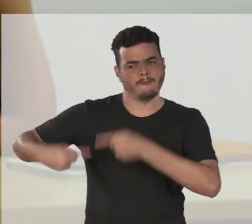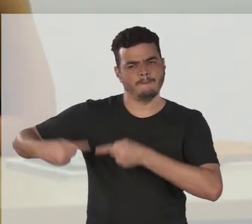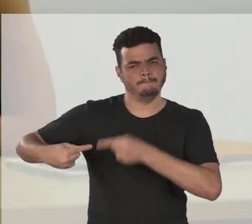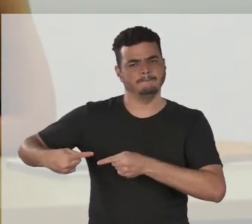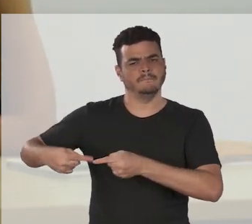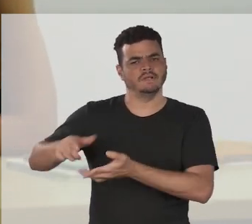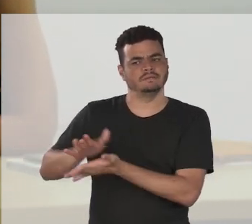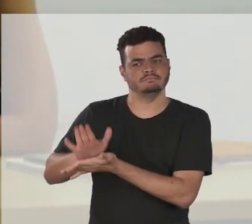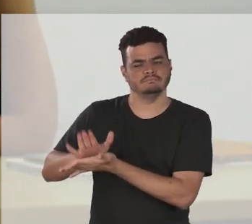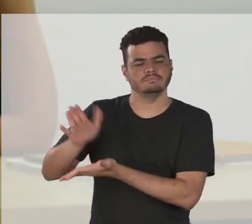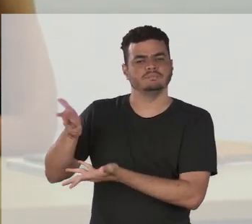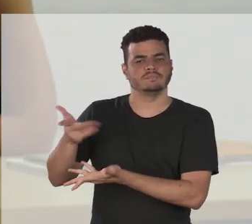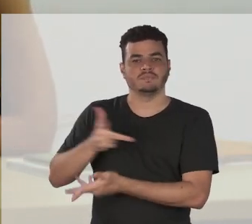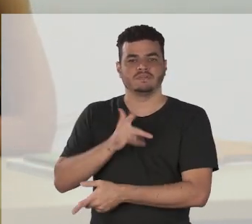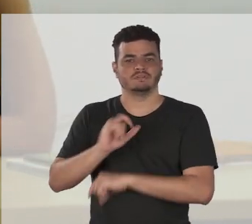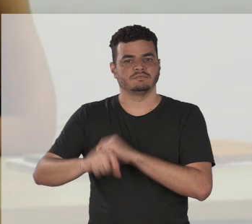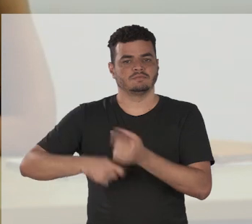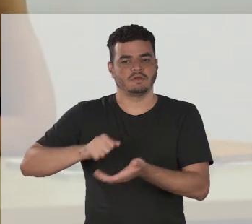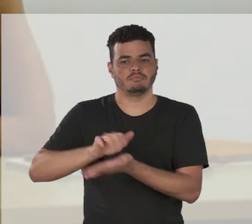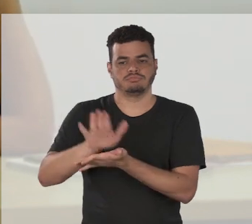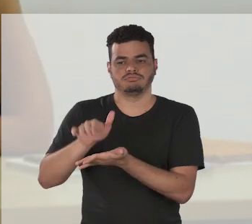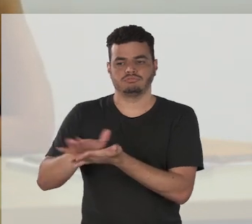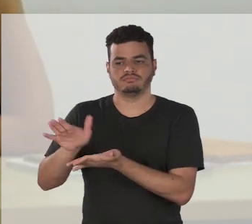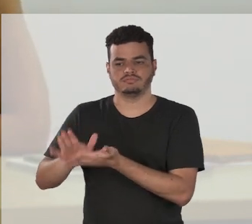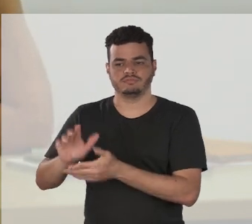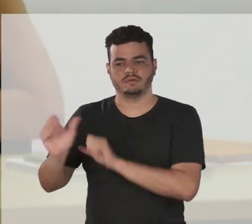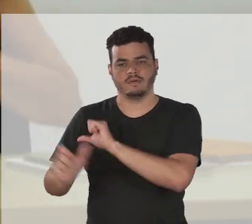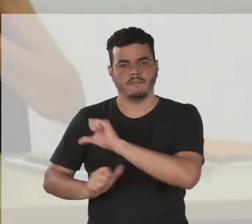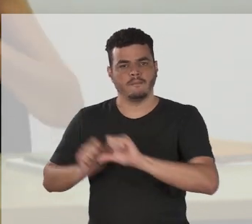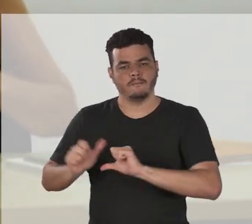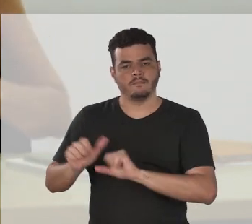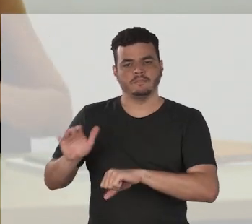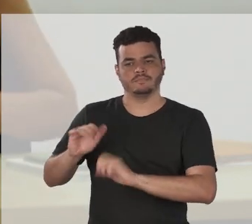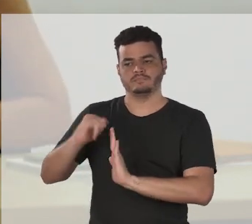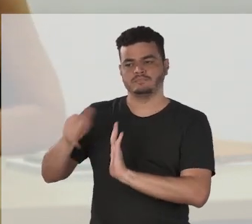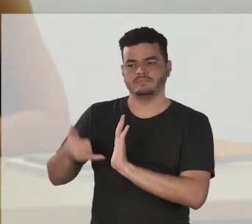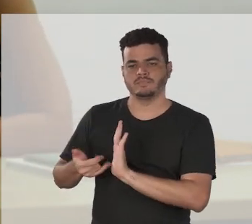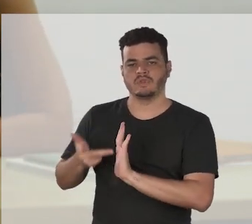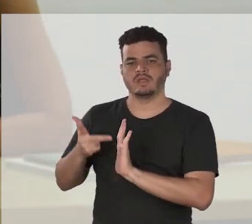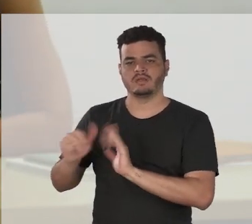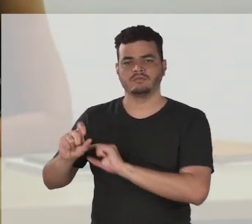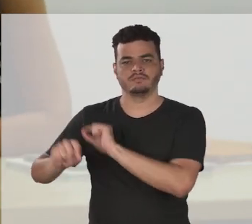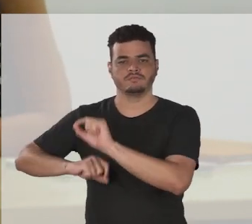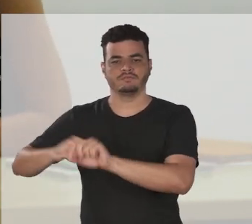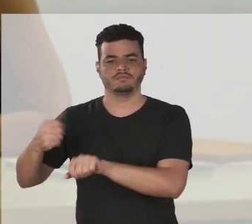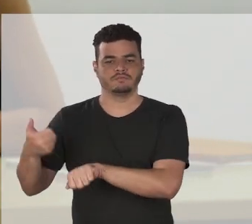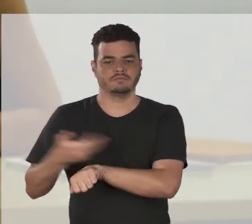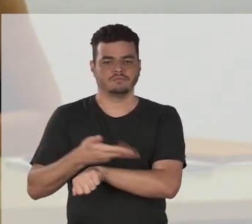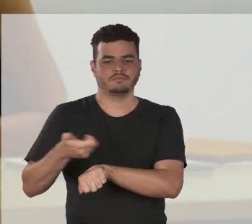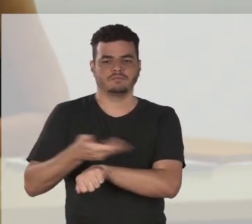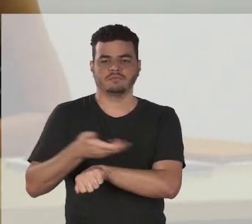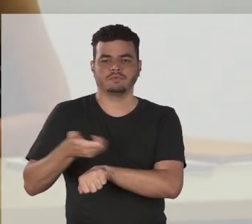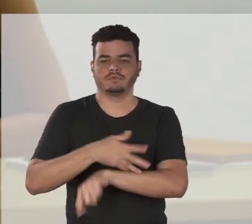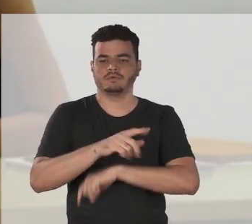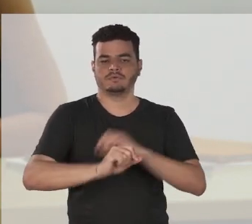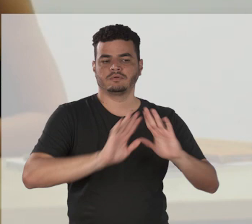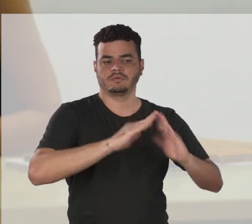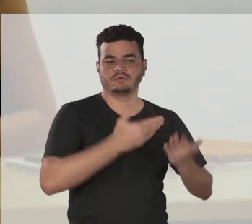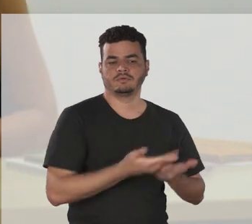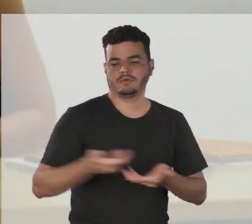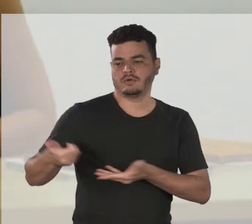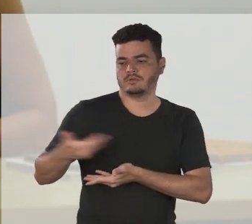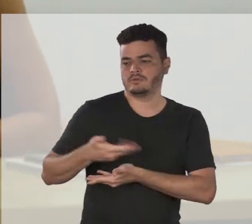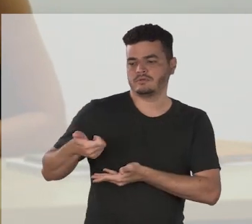vão gerando, né, esse diverso formato que vão circulando na escola. E como sabemos, esses formatos são